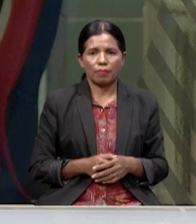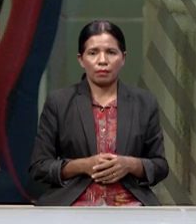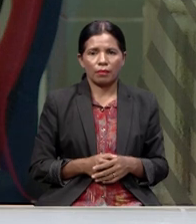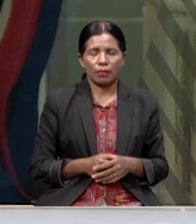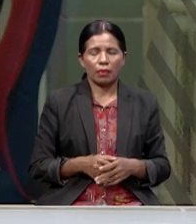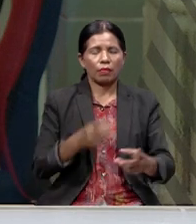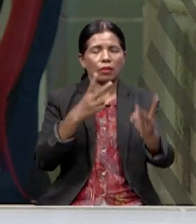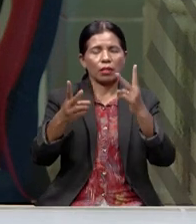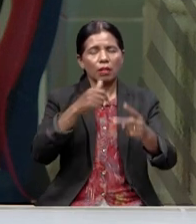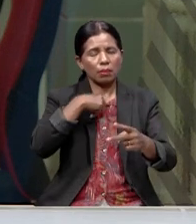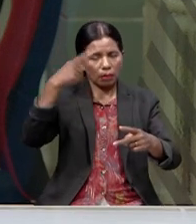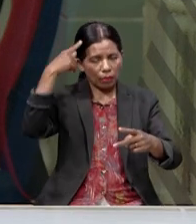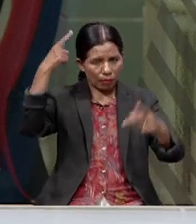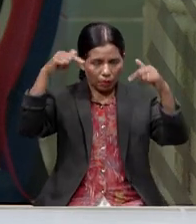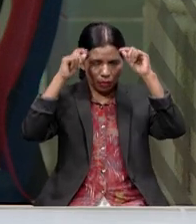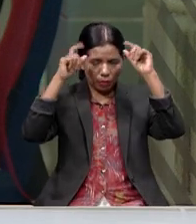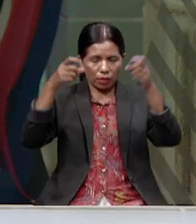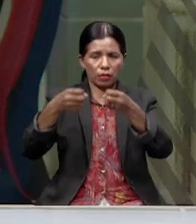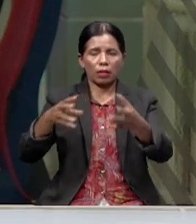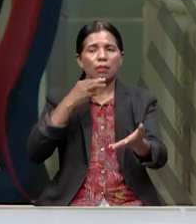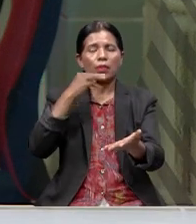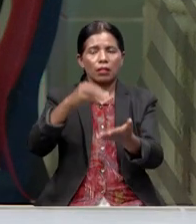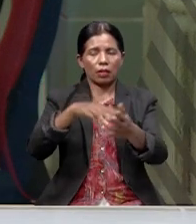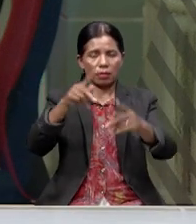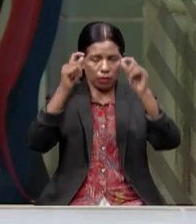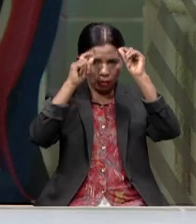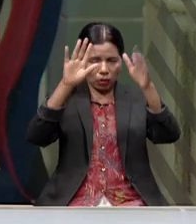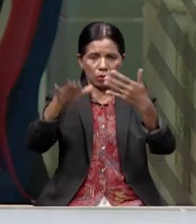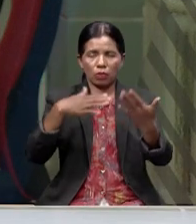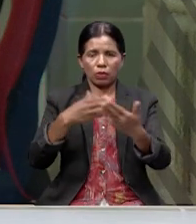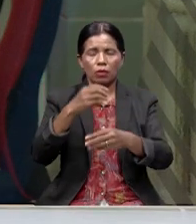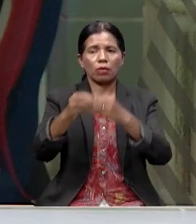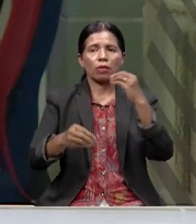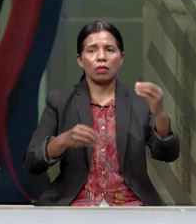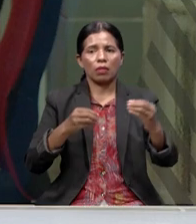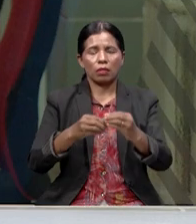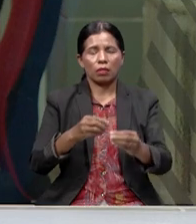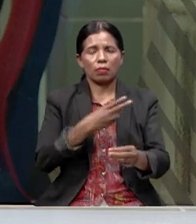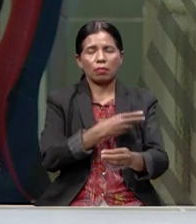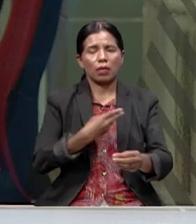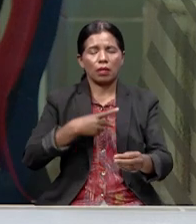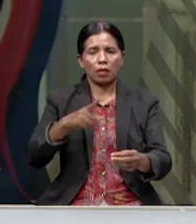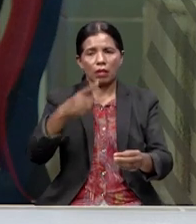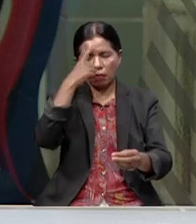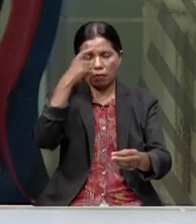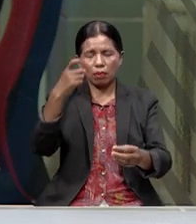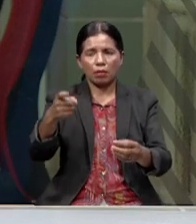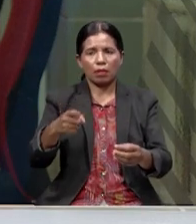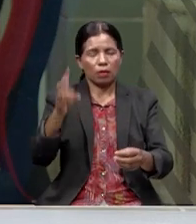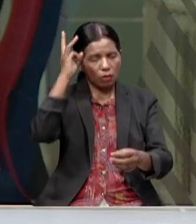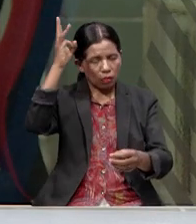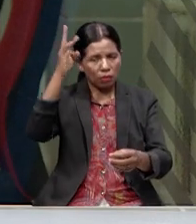Vizita Papa Francisco e Timor-Leste Husik ela mensajen ba Timoroan hotu konaba dekadénsia moral. Tamba sama ke Santo Padre